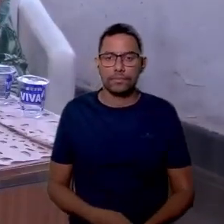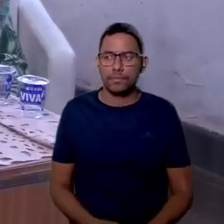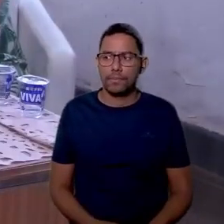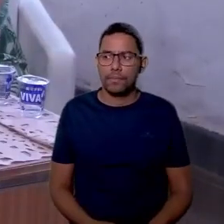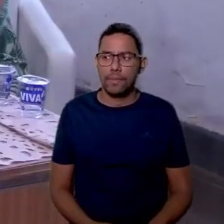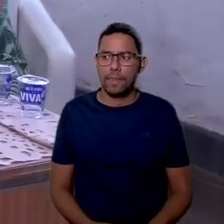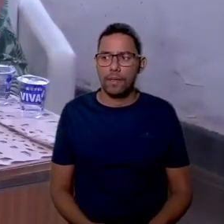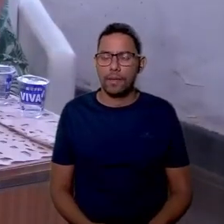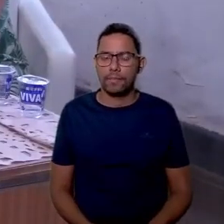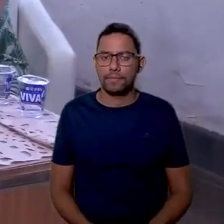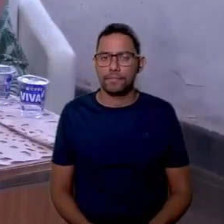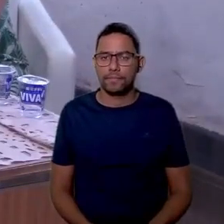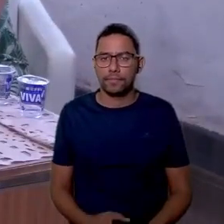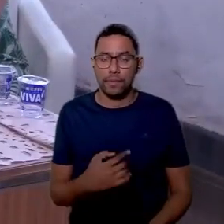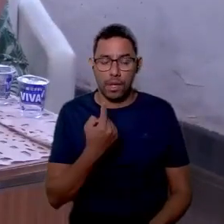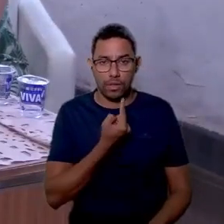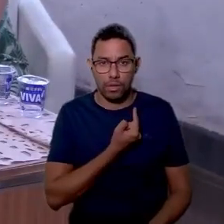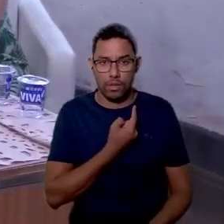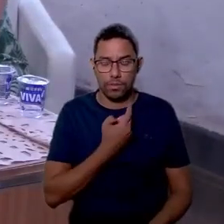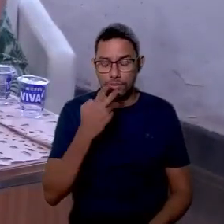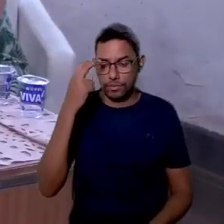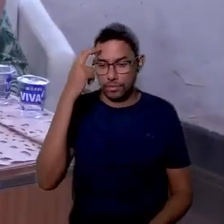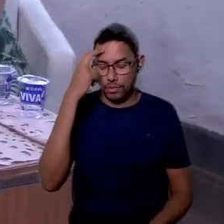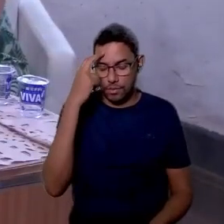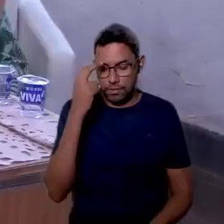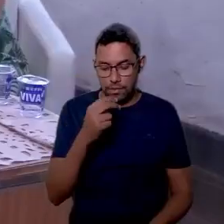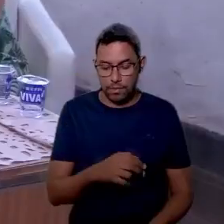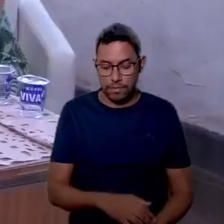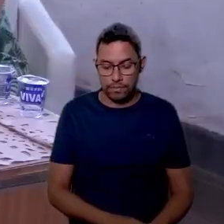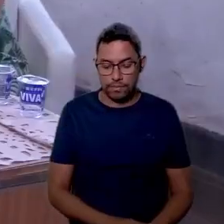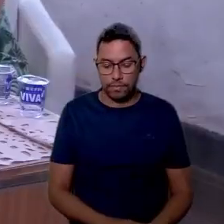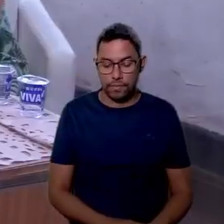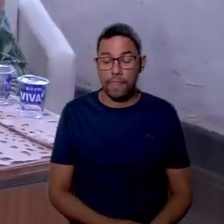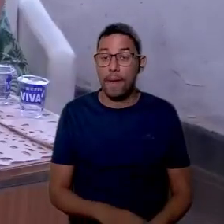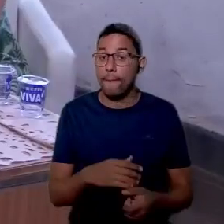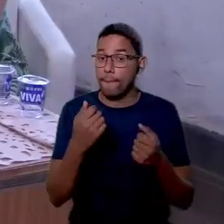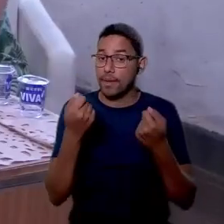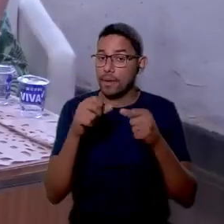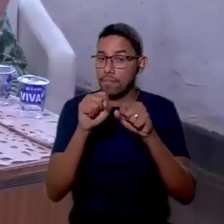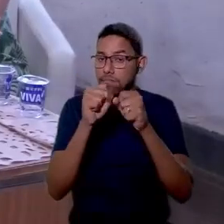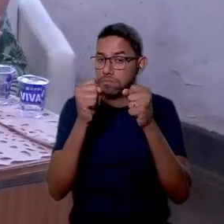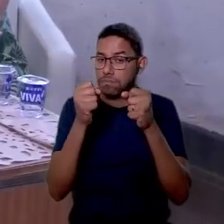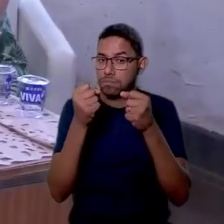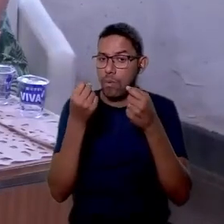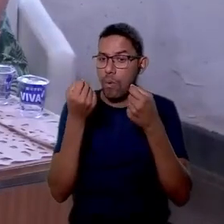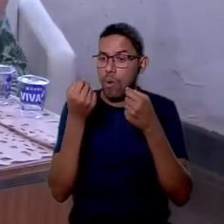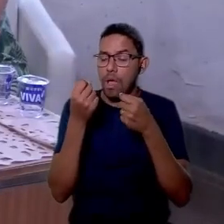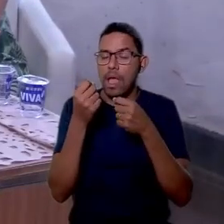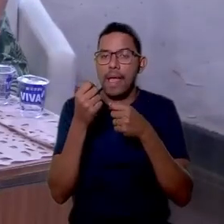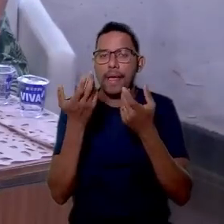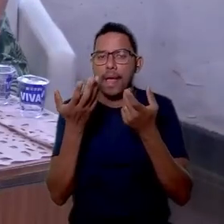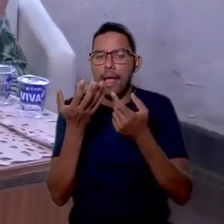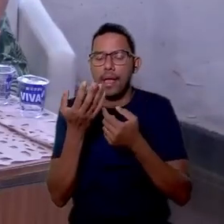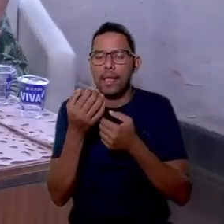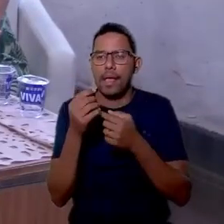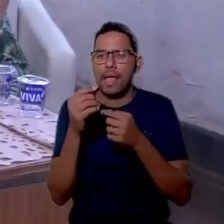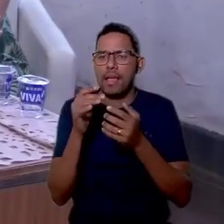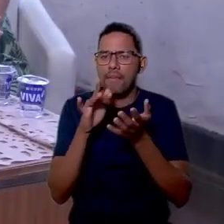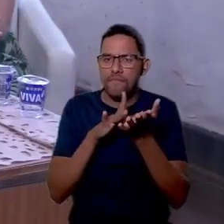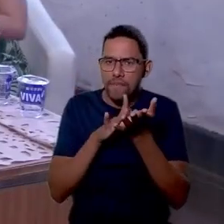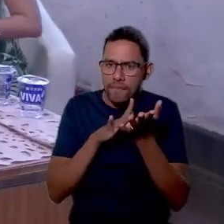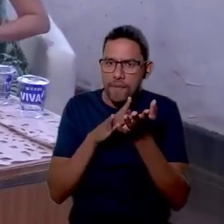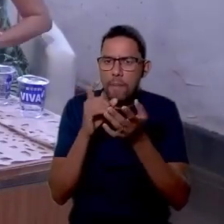gente, sabe, também a gente do setor cultural, combater essas fake news sobre a Lei Rouanet. Né?